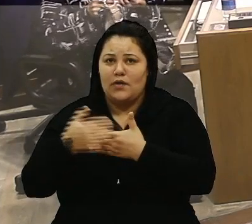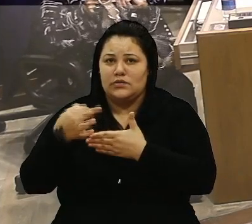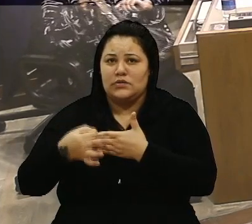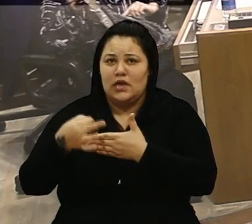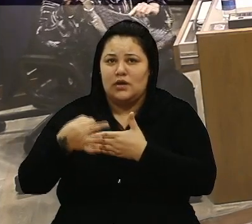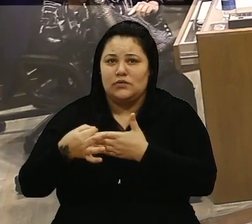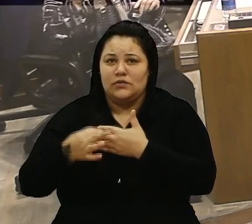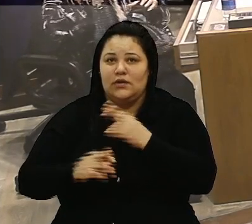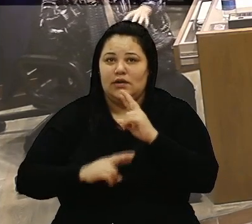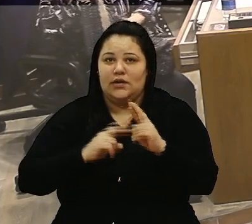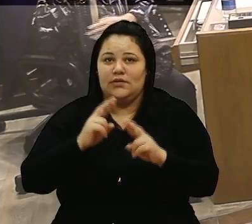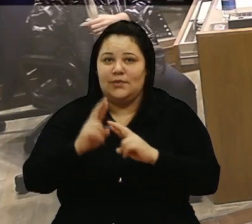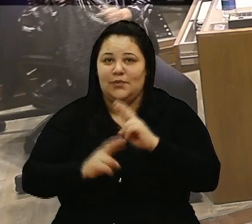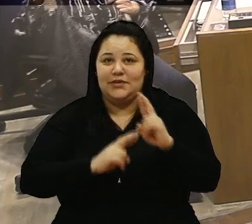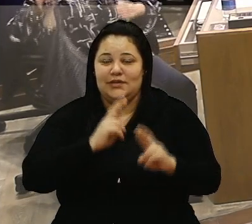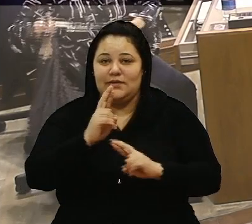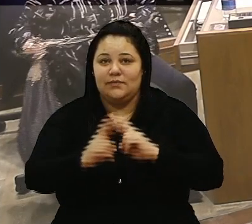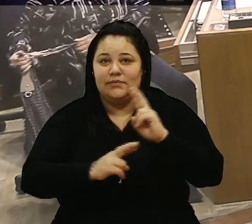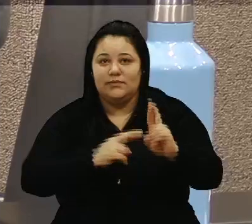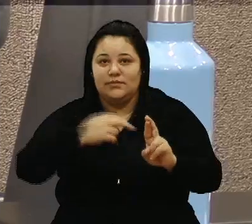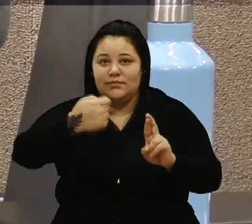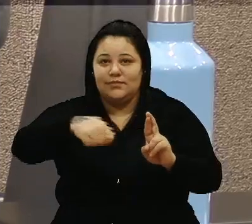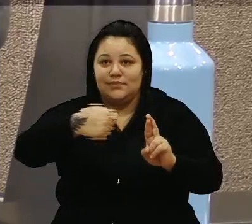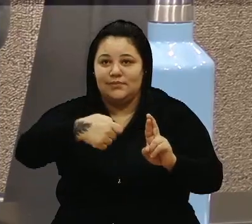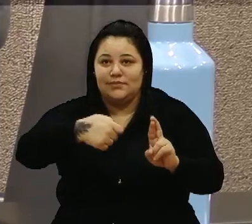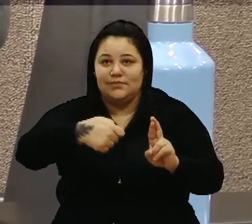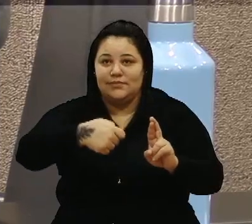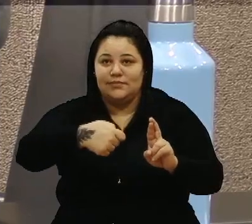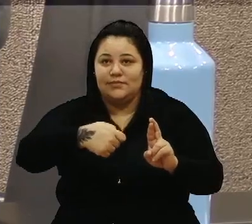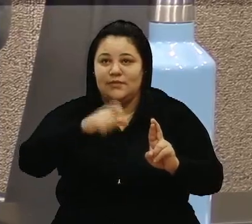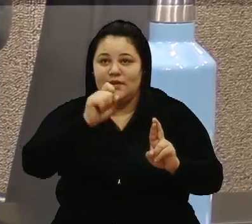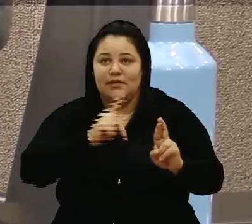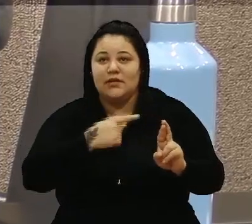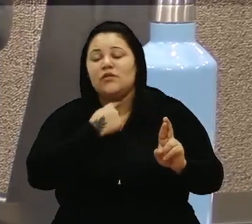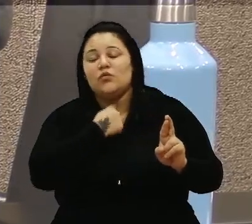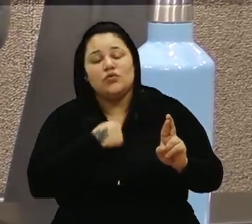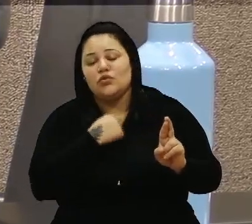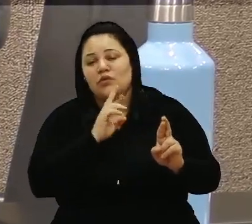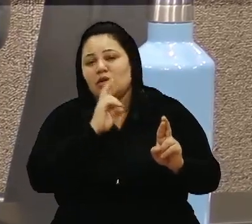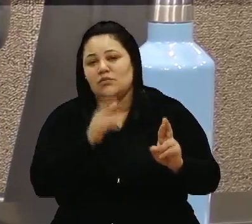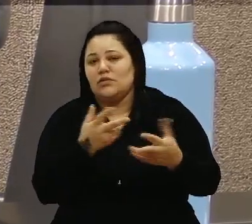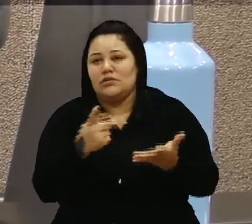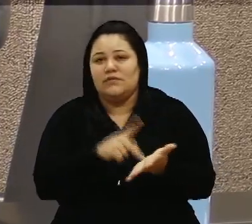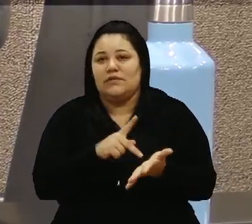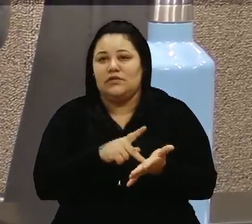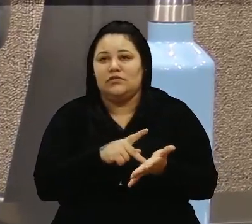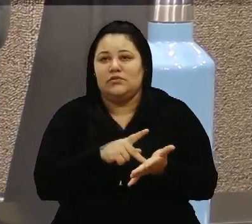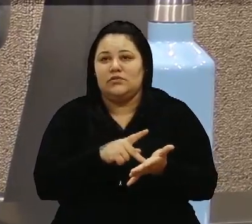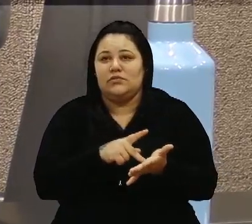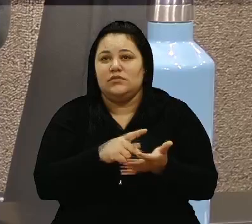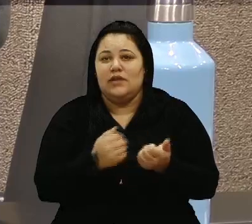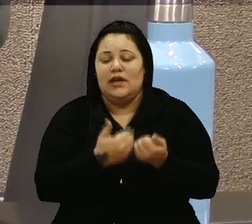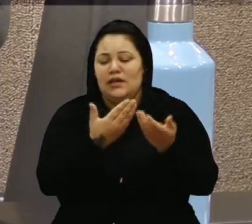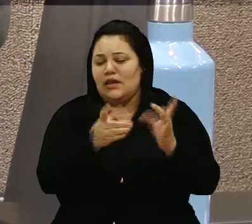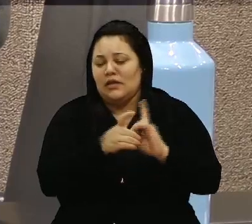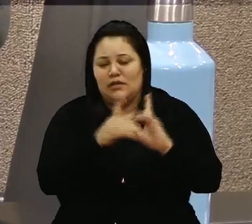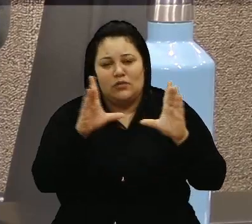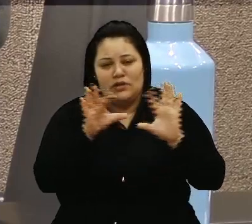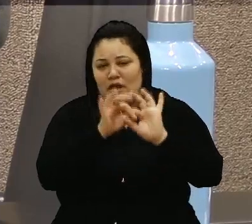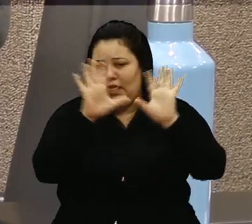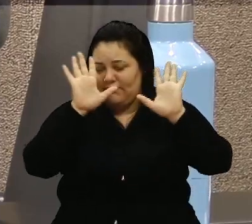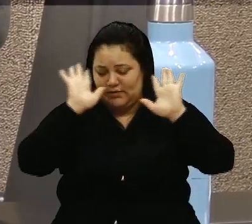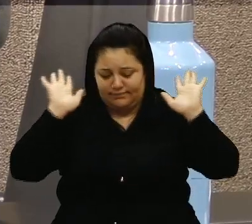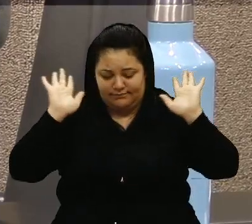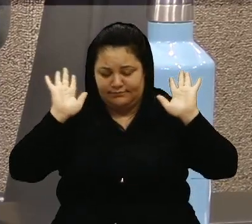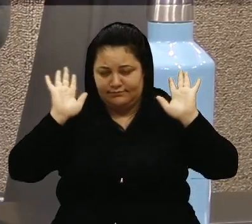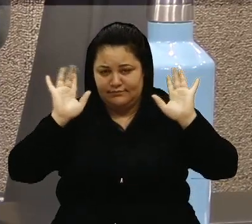respostas que precisava dar. Teve quem não gostou das respostas, né? O que há de se fazer, né? É da democracia, né?